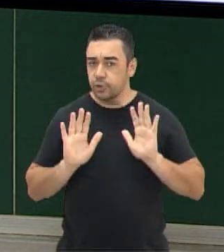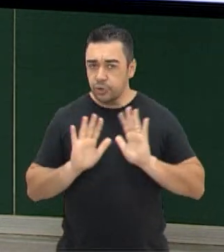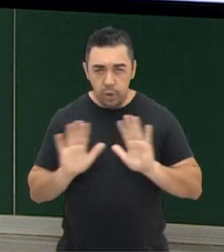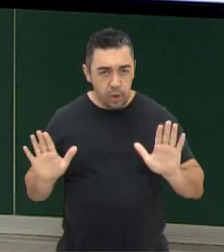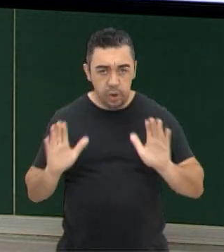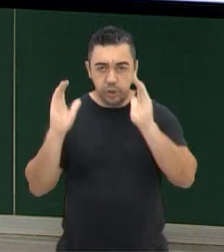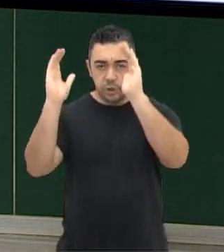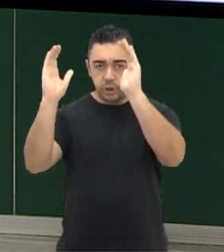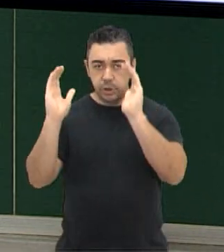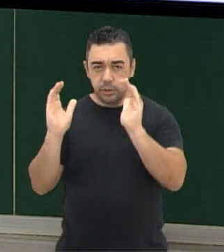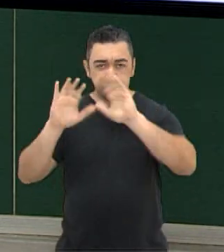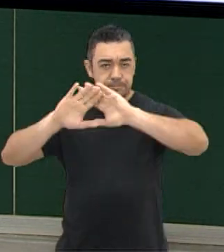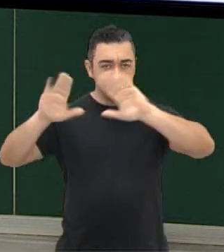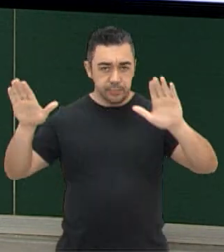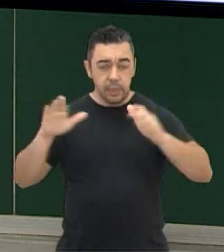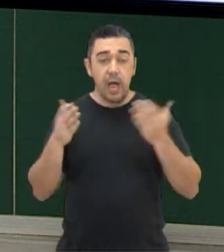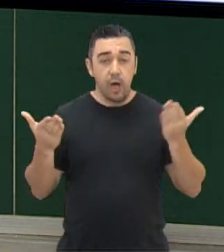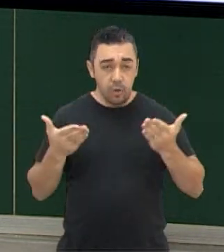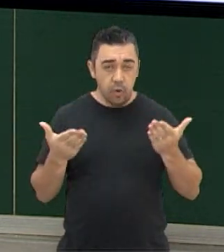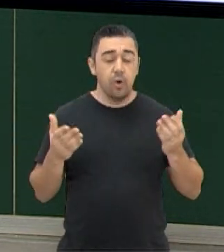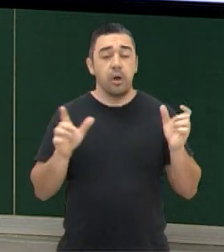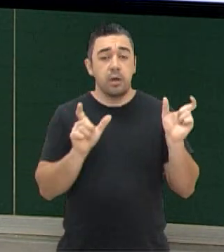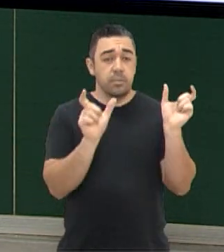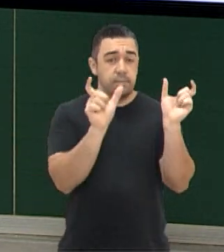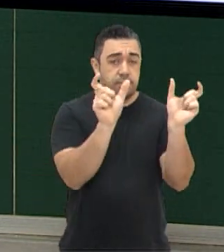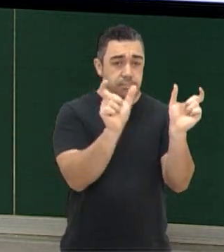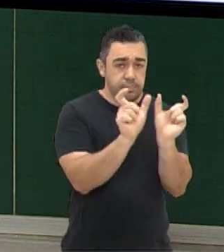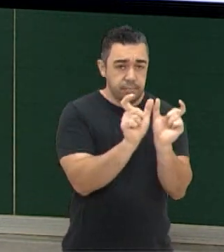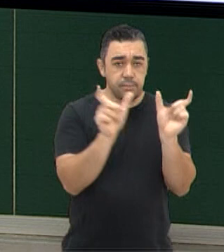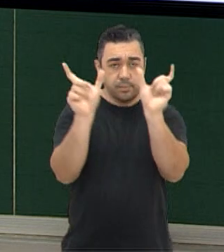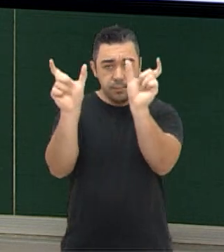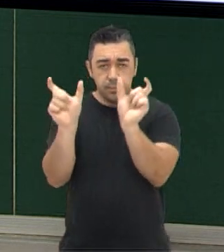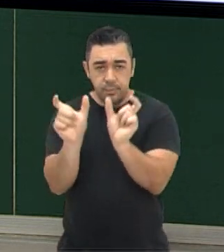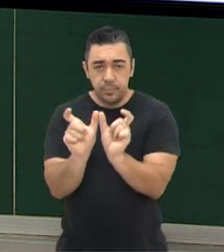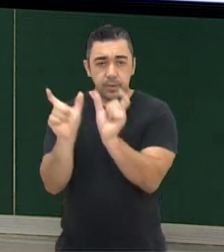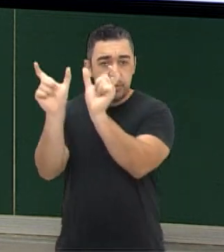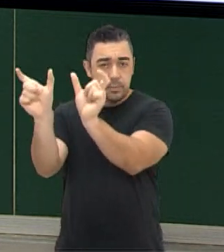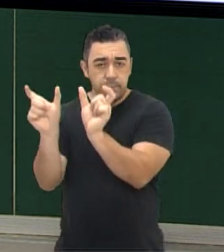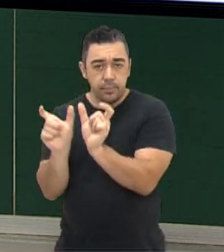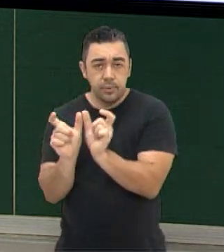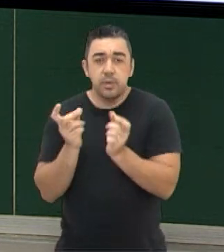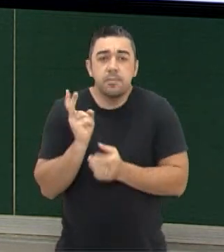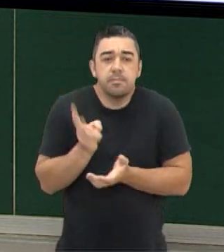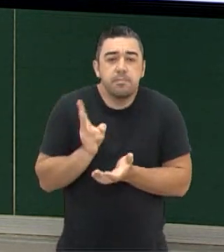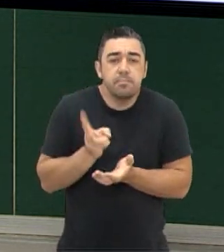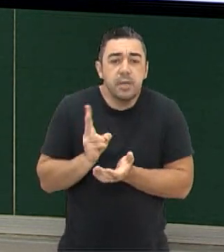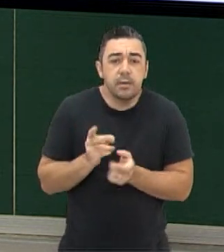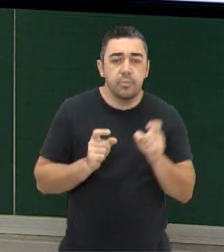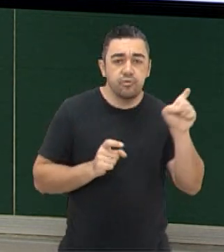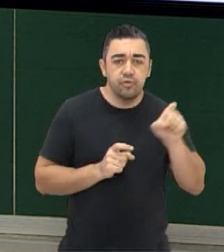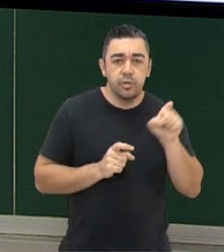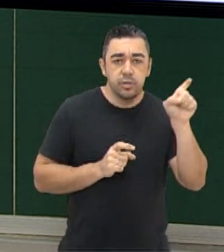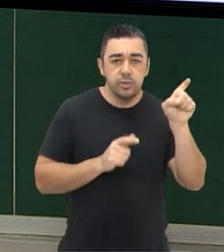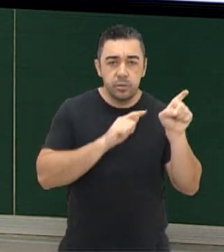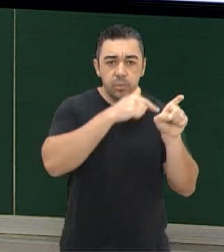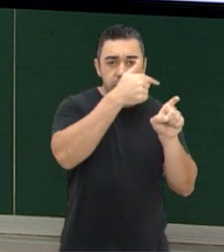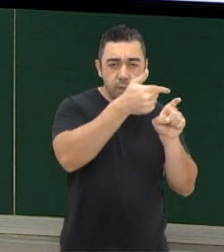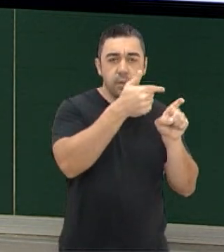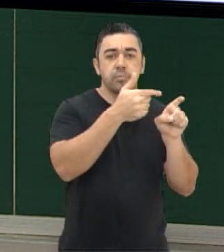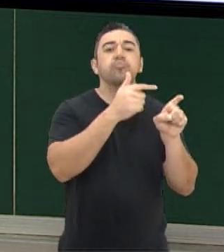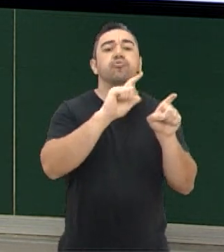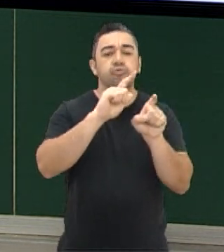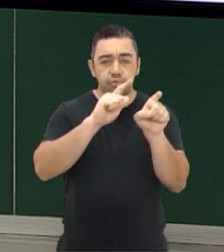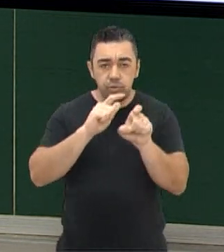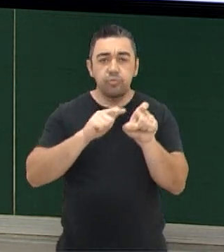tirei o parênteses. Agora, eu vou fazer o que eu fiz na aula anterior, no exercício anterior. Vou unir quem tem x ao quadrado.